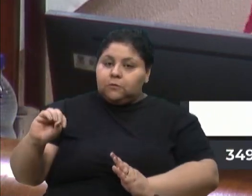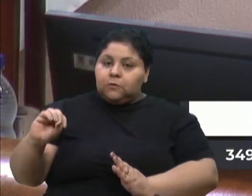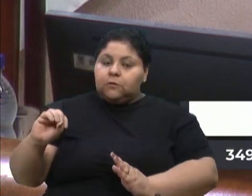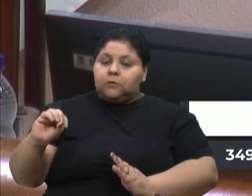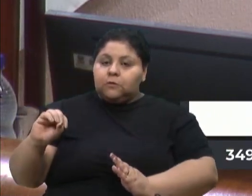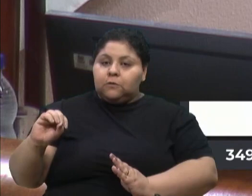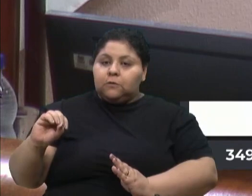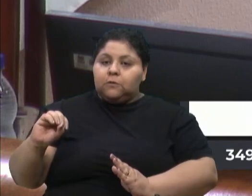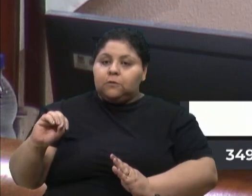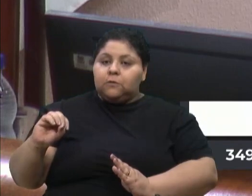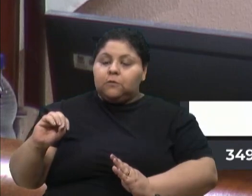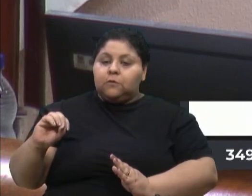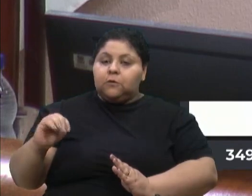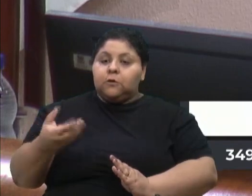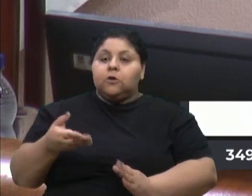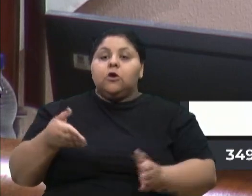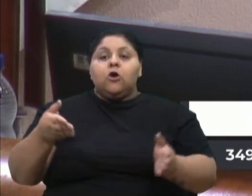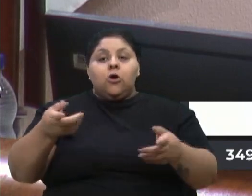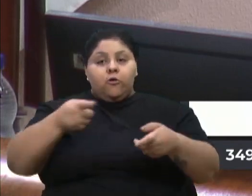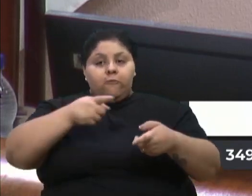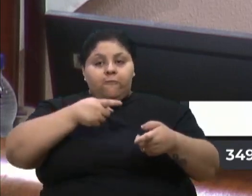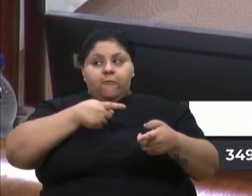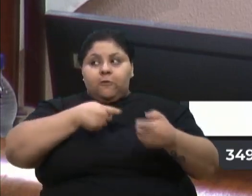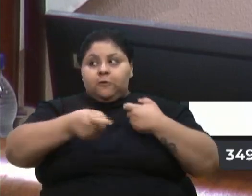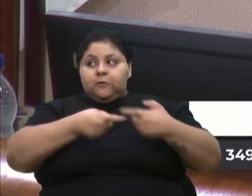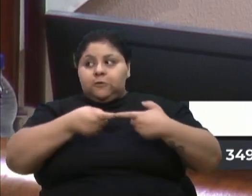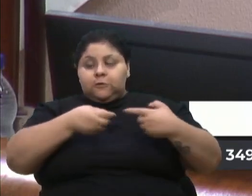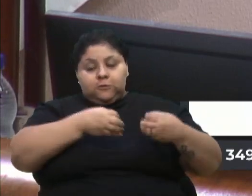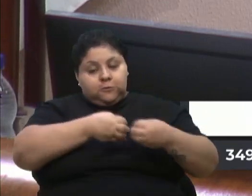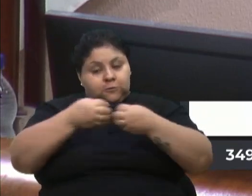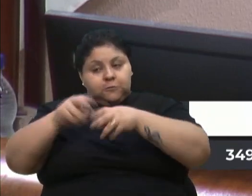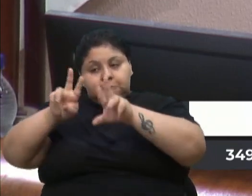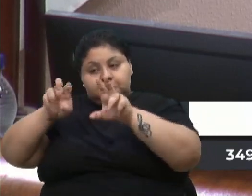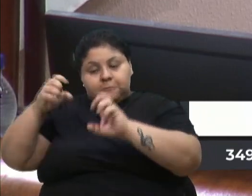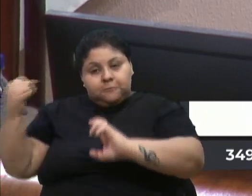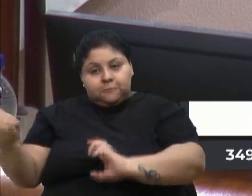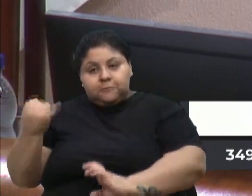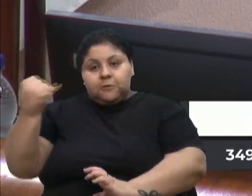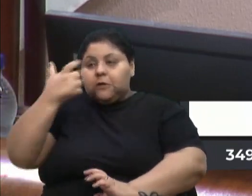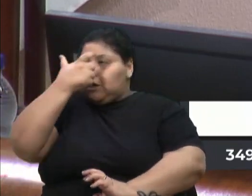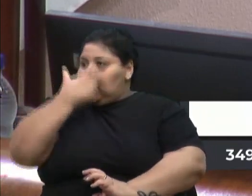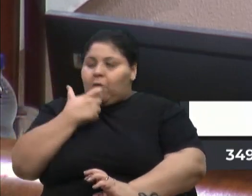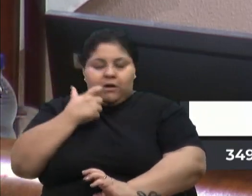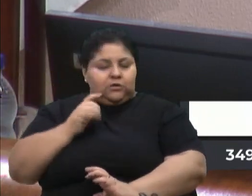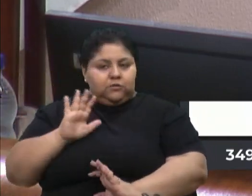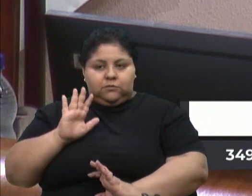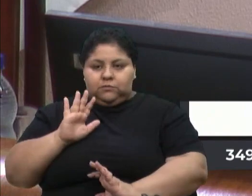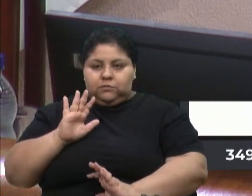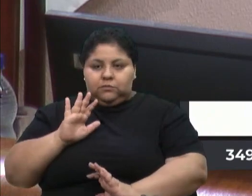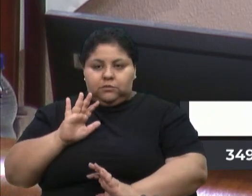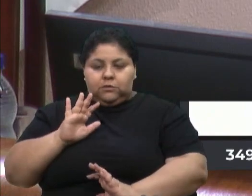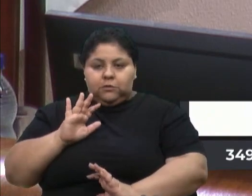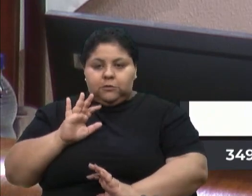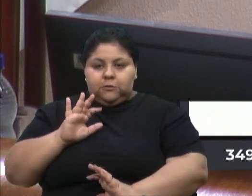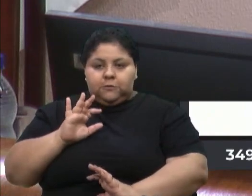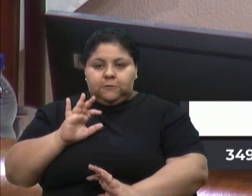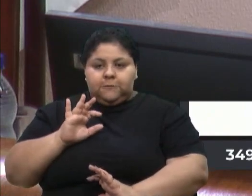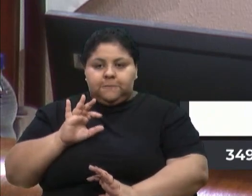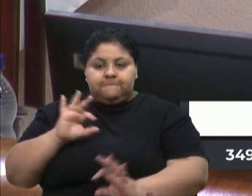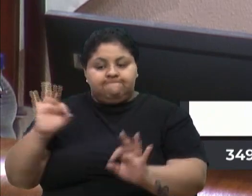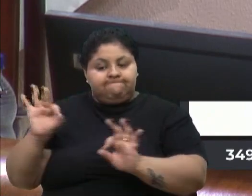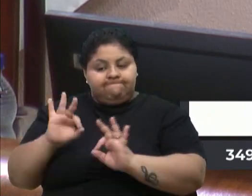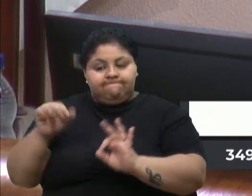Novo, foi discutido, foi trazido aqui, um assunto importantíssimo, e acho que isso ninguém aqui nessa casa ou na